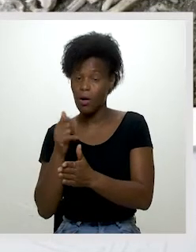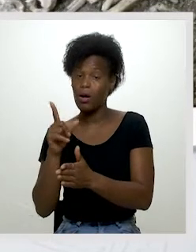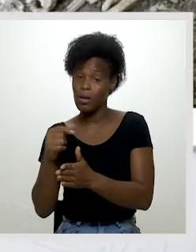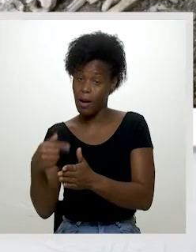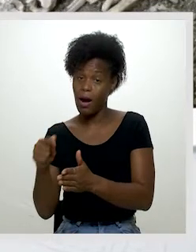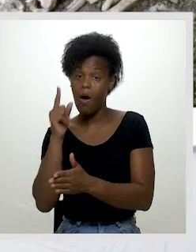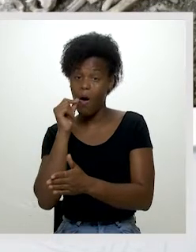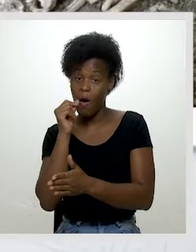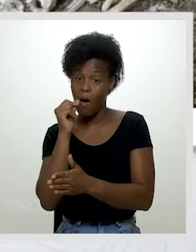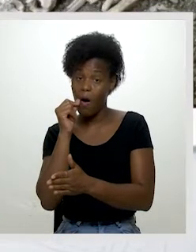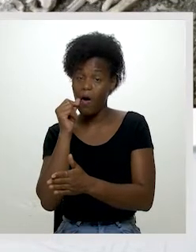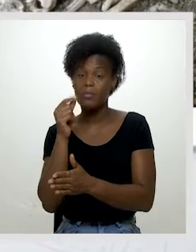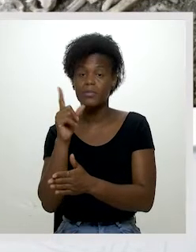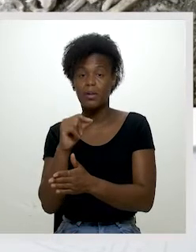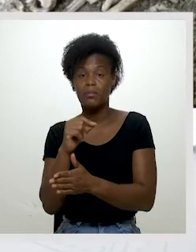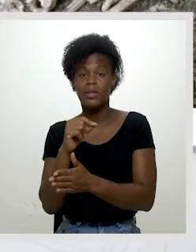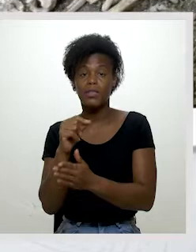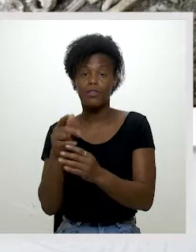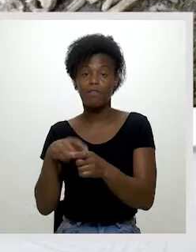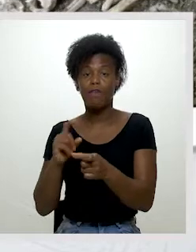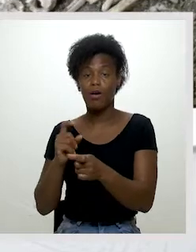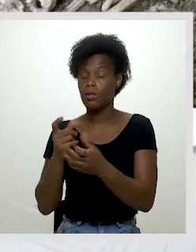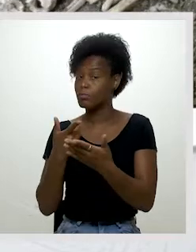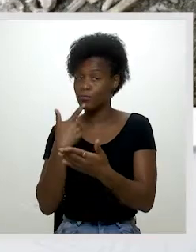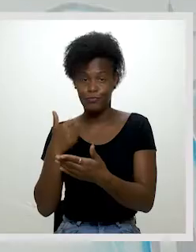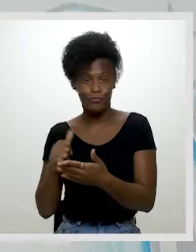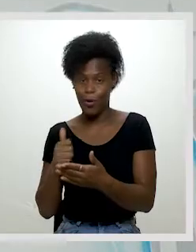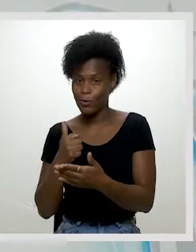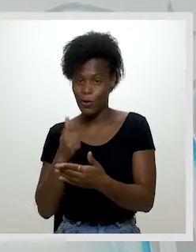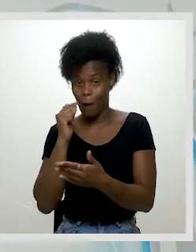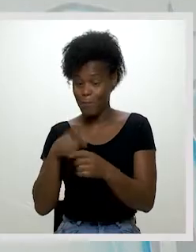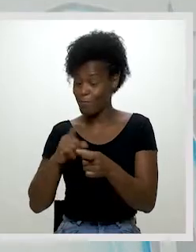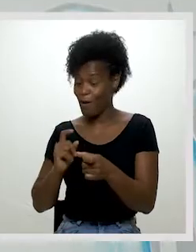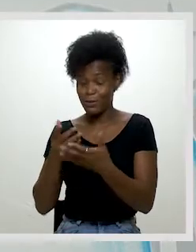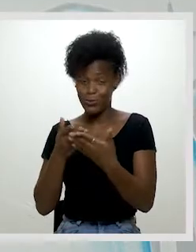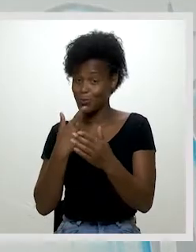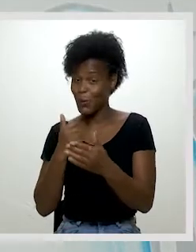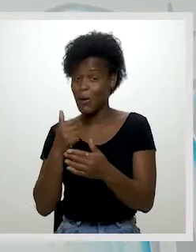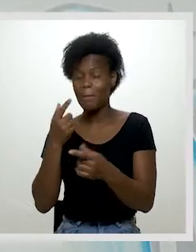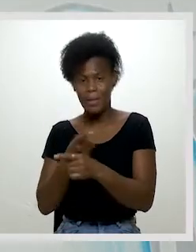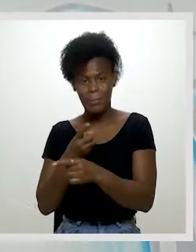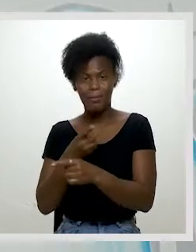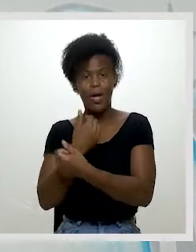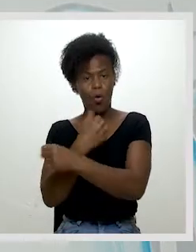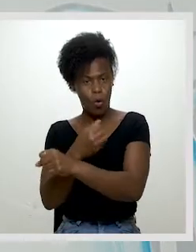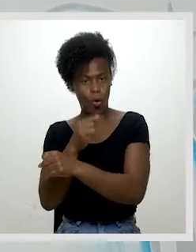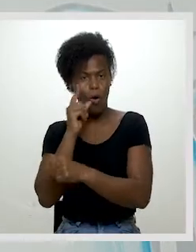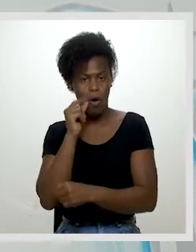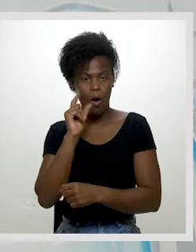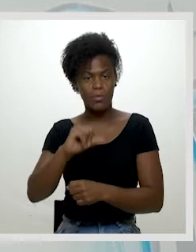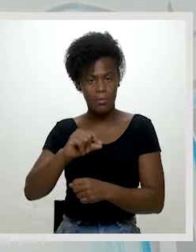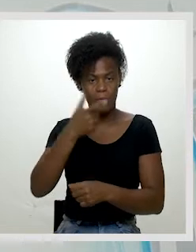poderia deixar o homem de fora do nosso estudo. Está a perceber? Então, mesmo os restos do homem